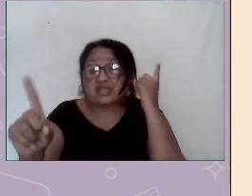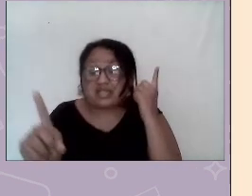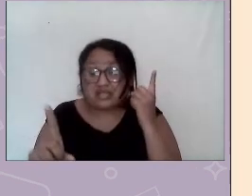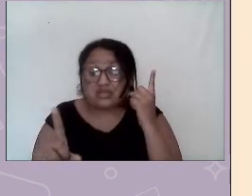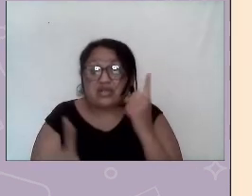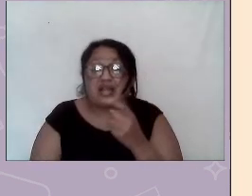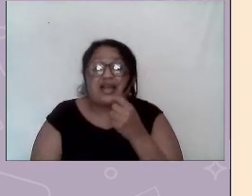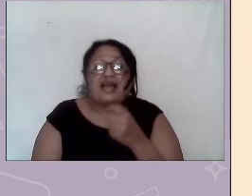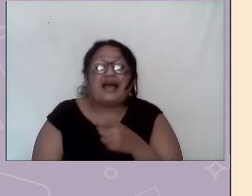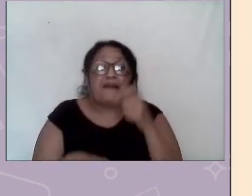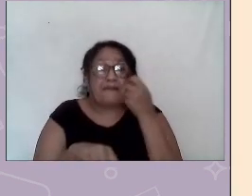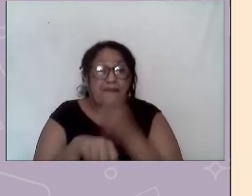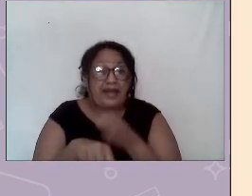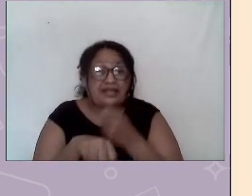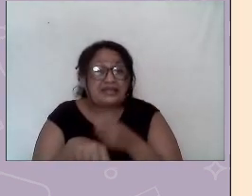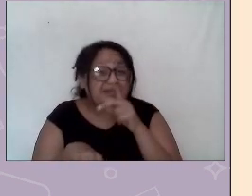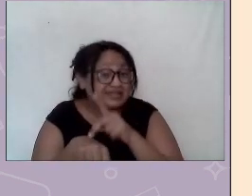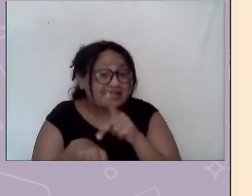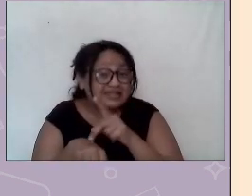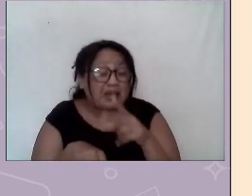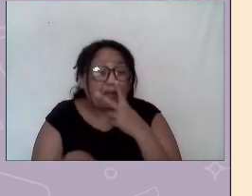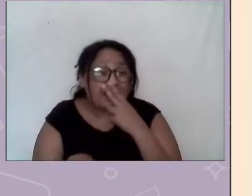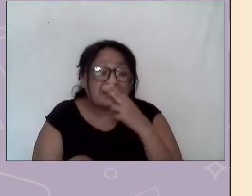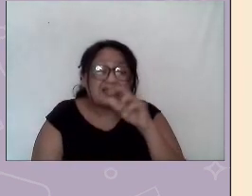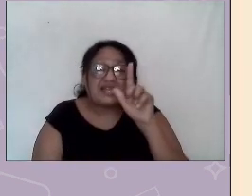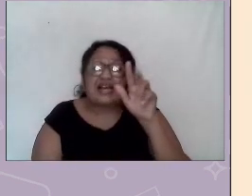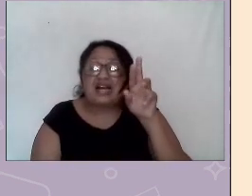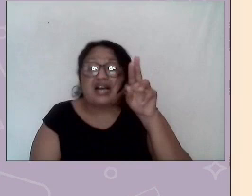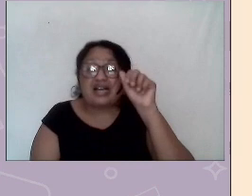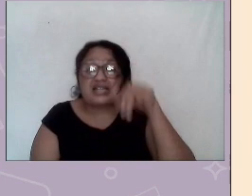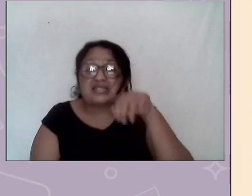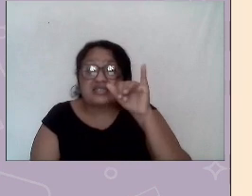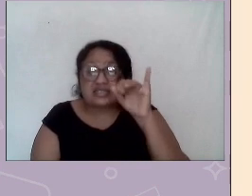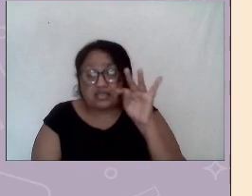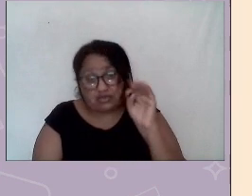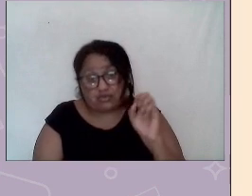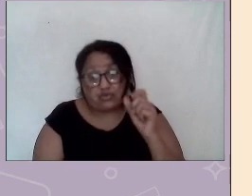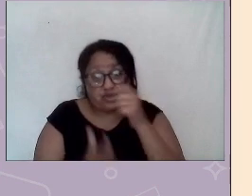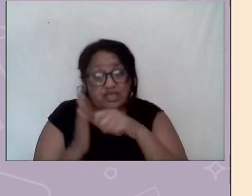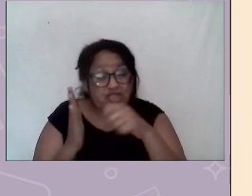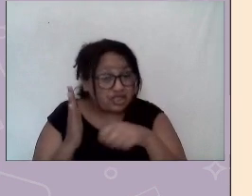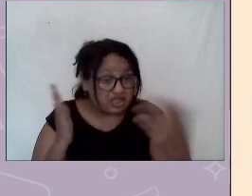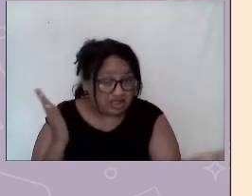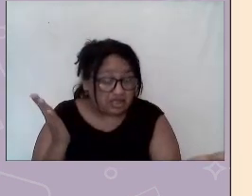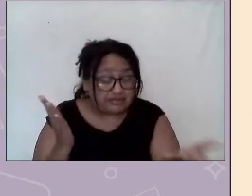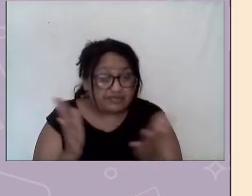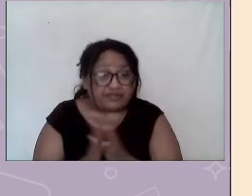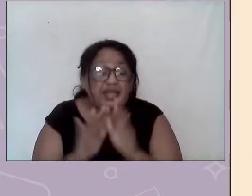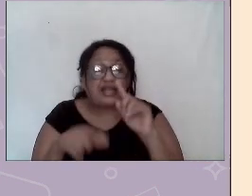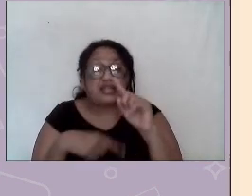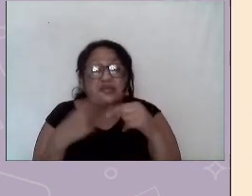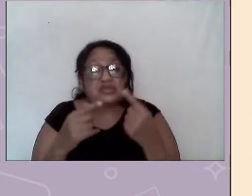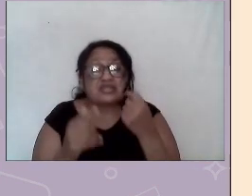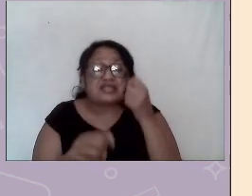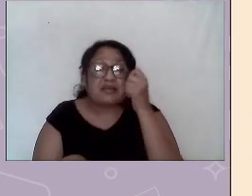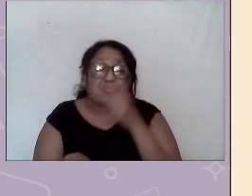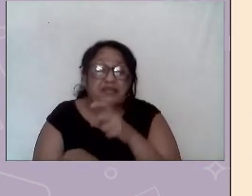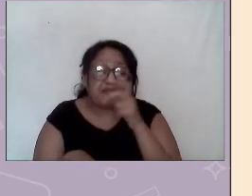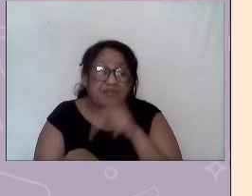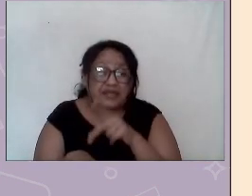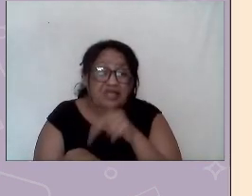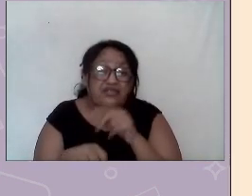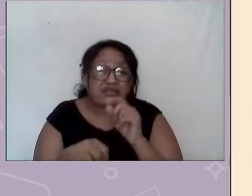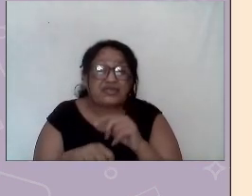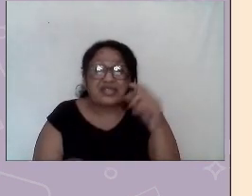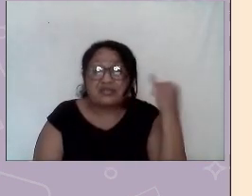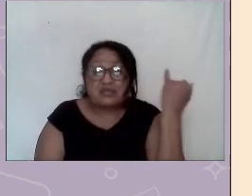granito com uma escrita com a escrita hieroglifa a partir dessa pedra essa pedra foi fundamental